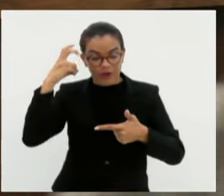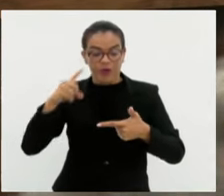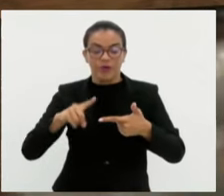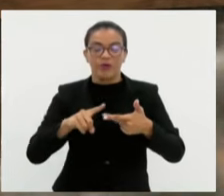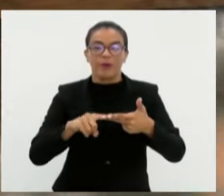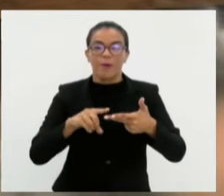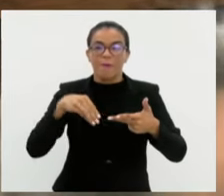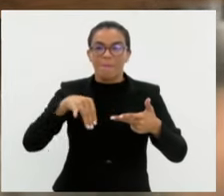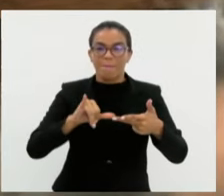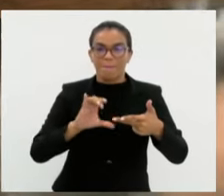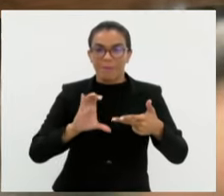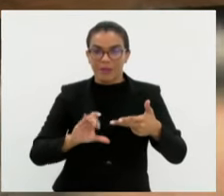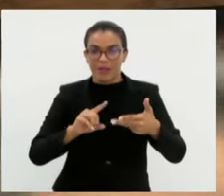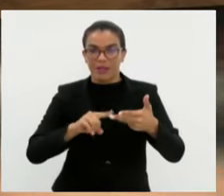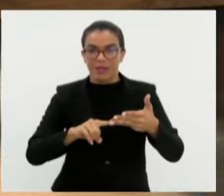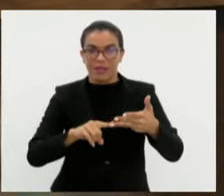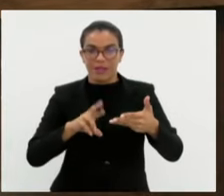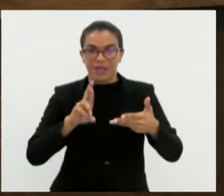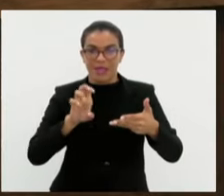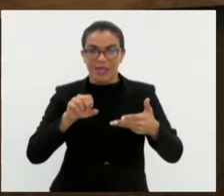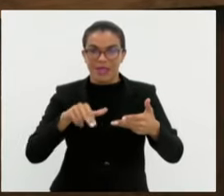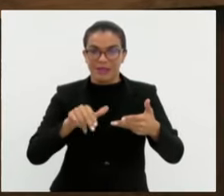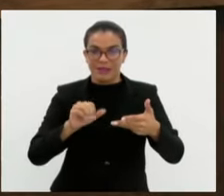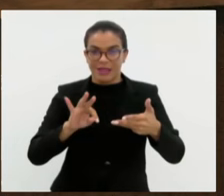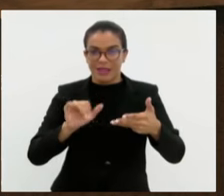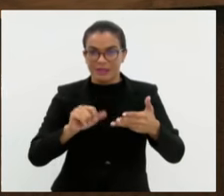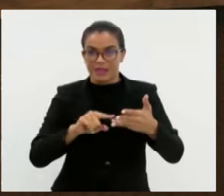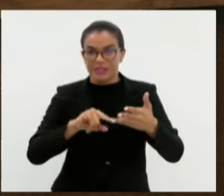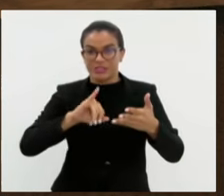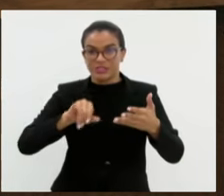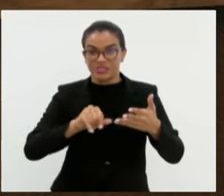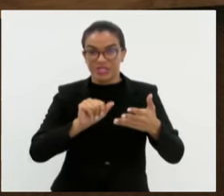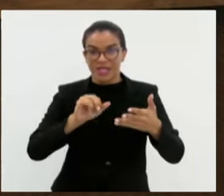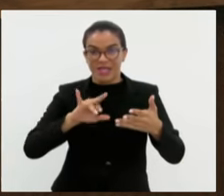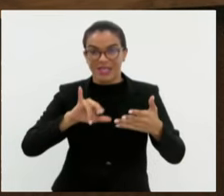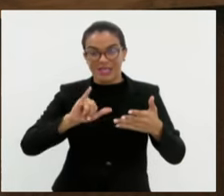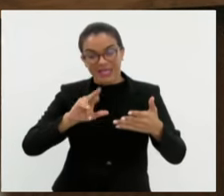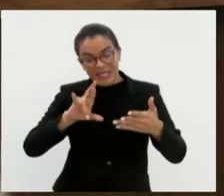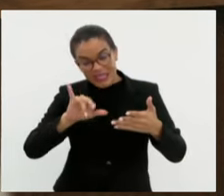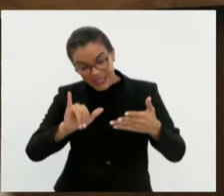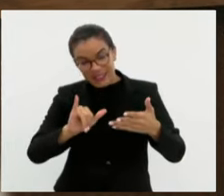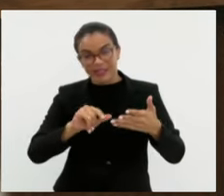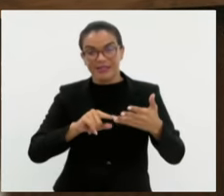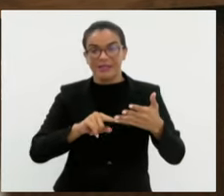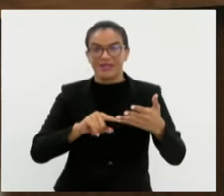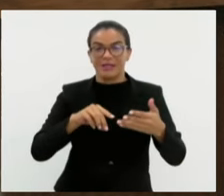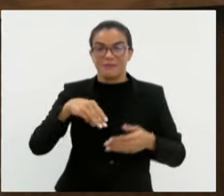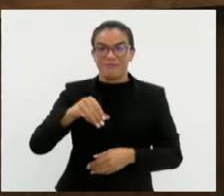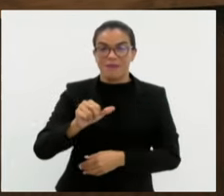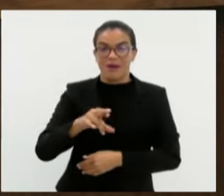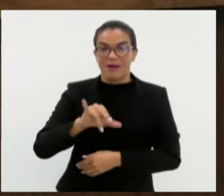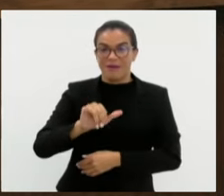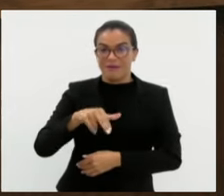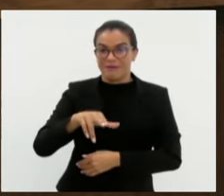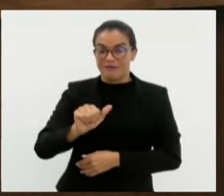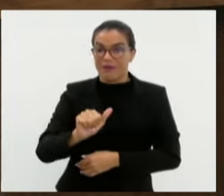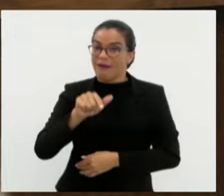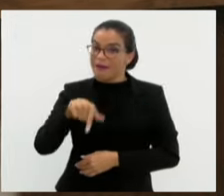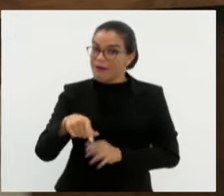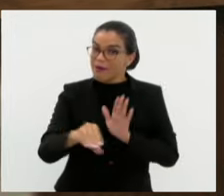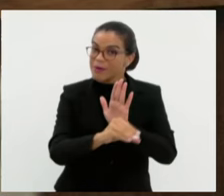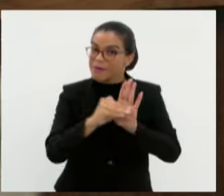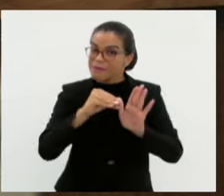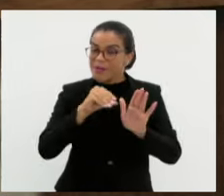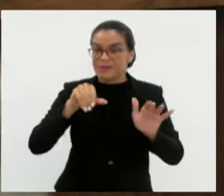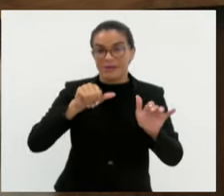Carlos Mink, Renata Souza, Jari Oliveira e Marina, do MST. É uma emenda